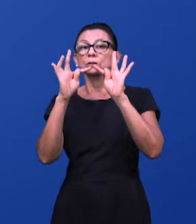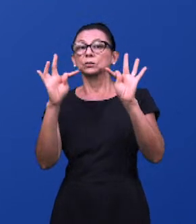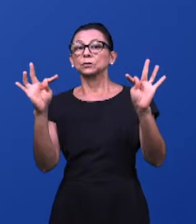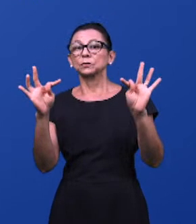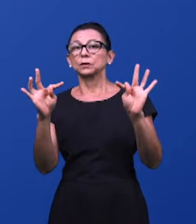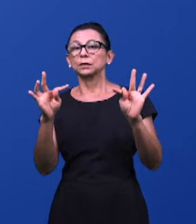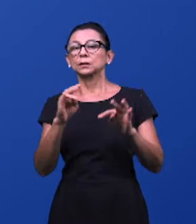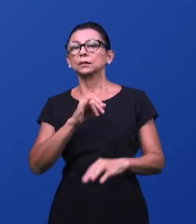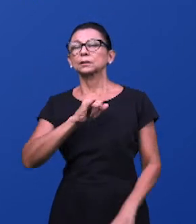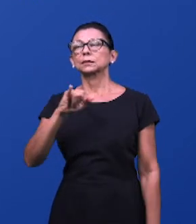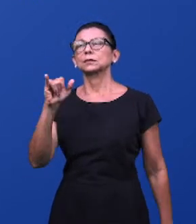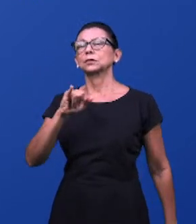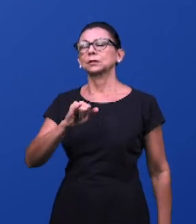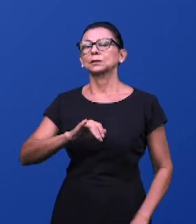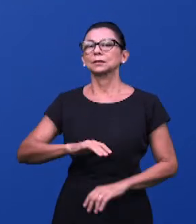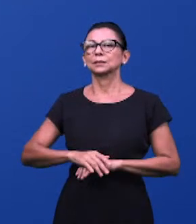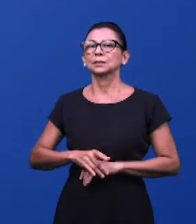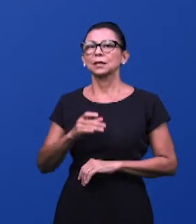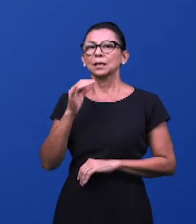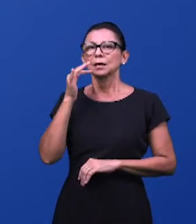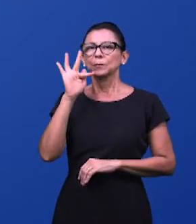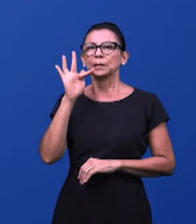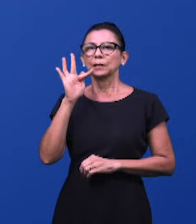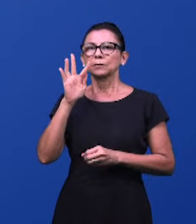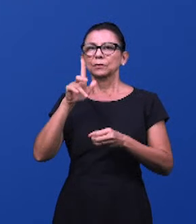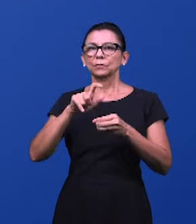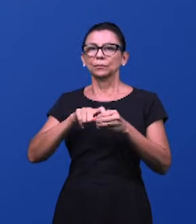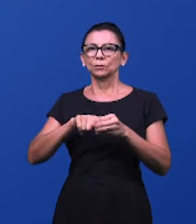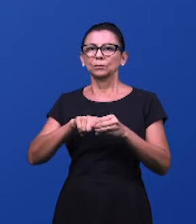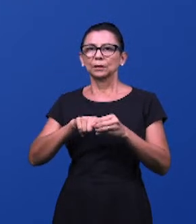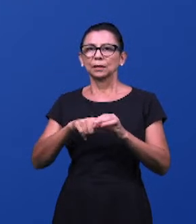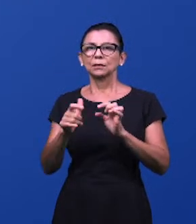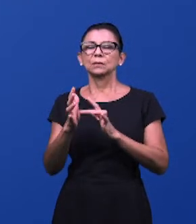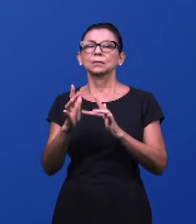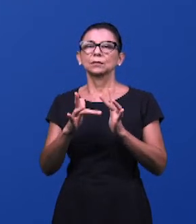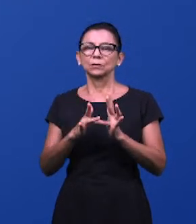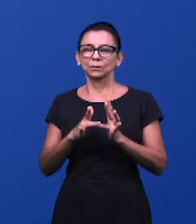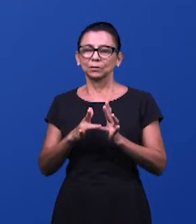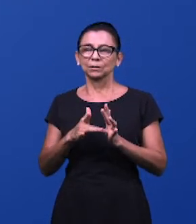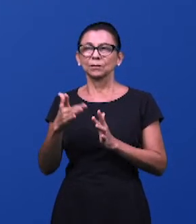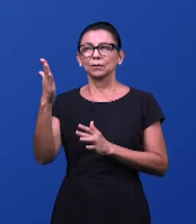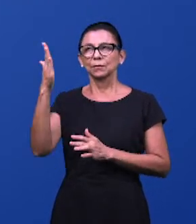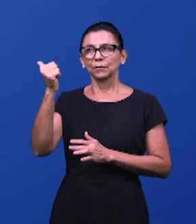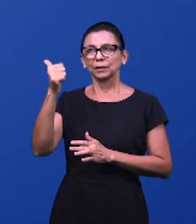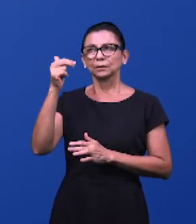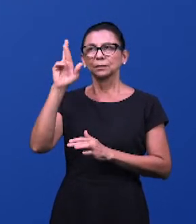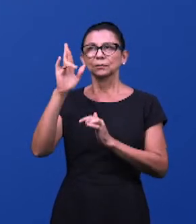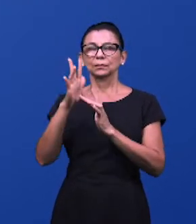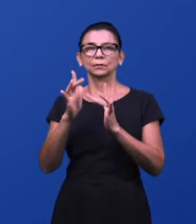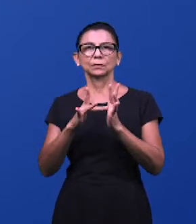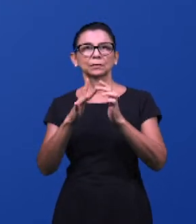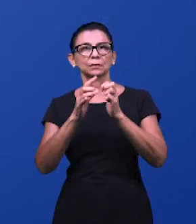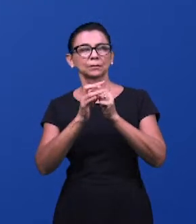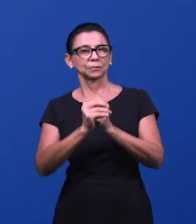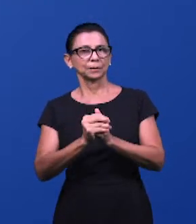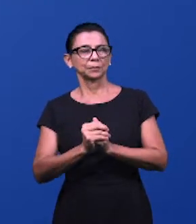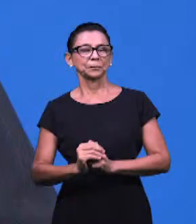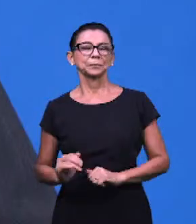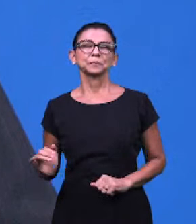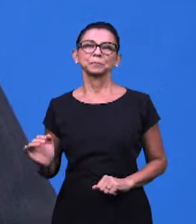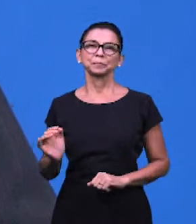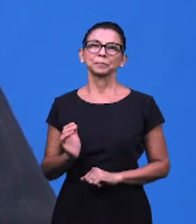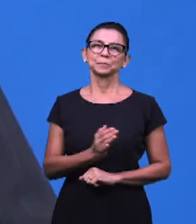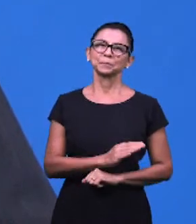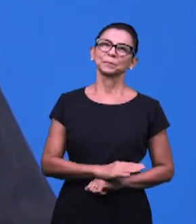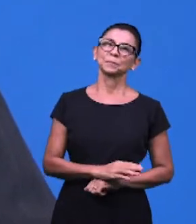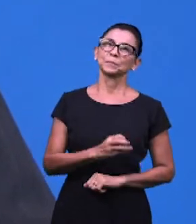diz: certamente cedo vem. Amém. Ora vem, Senhor Jesus. Amém. A paz do Senhor.